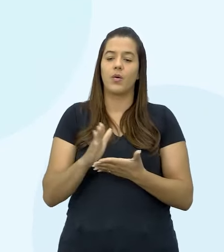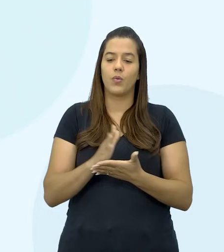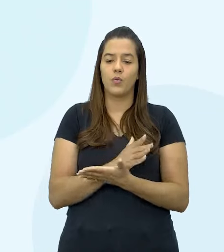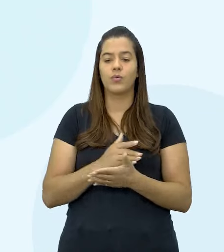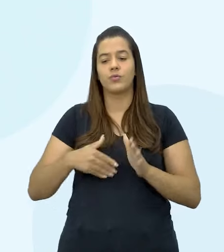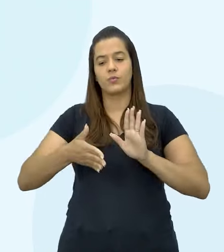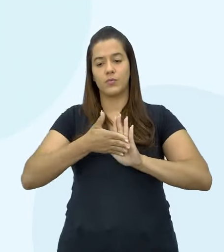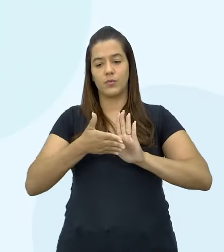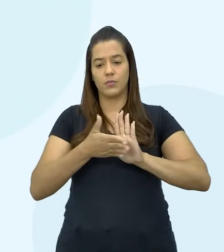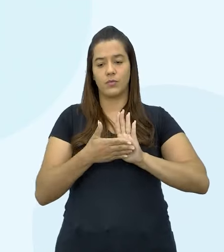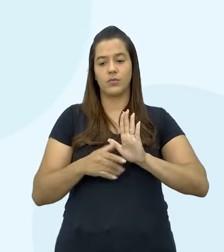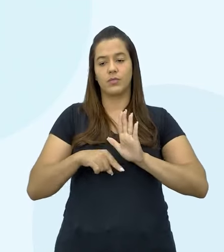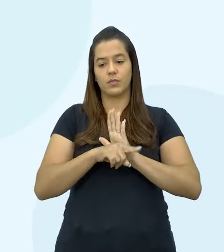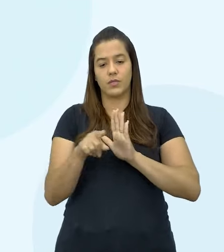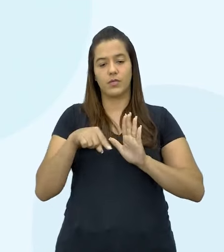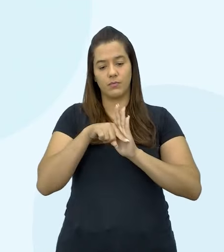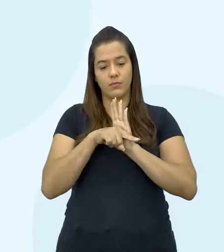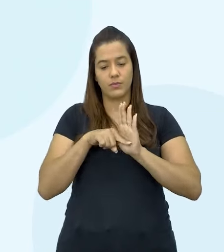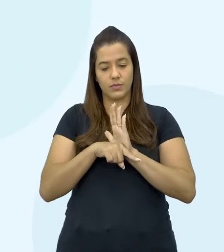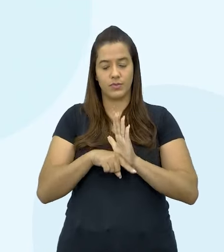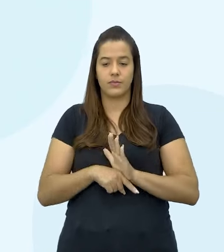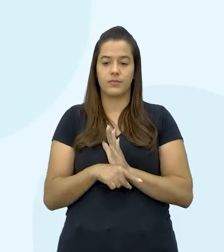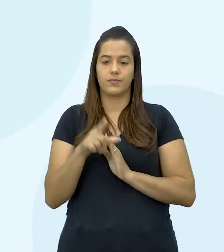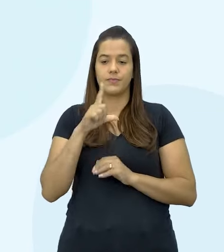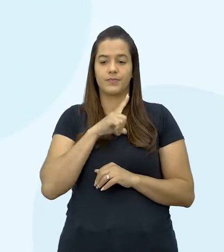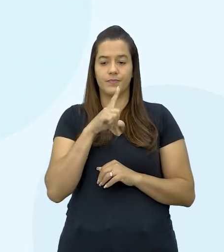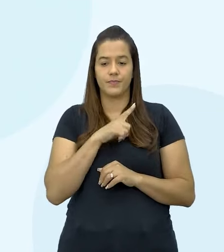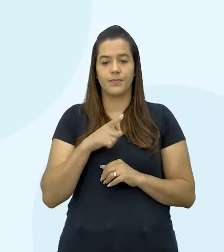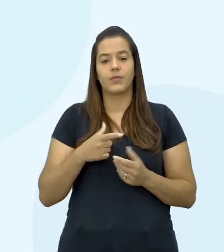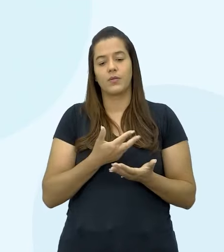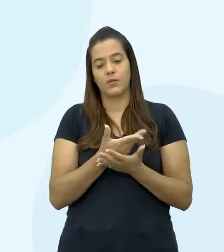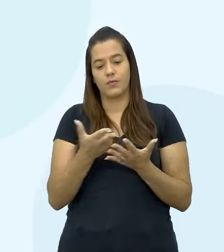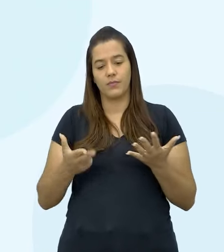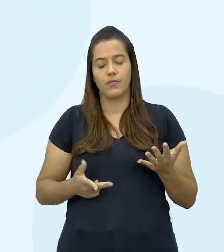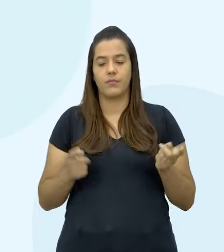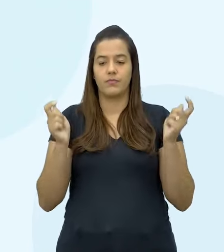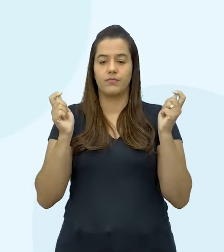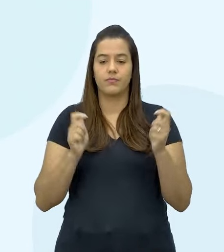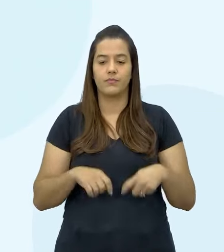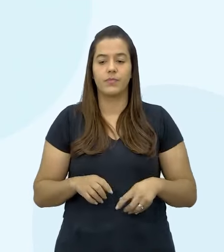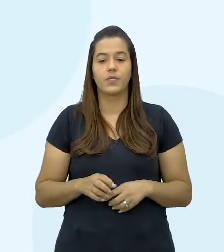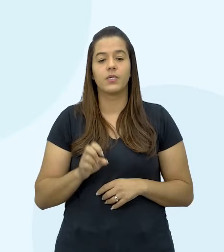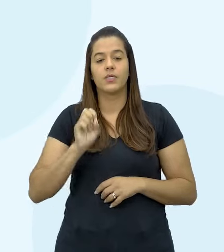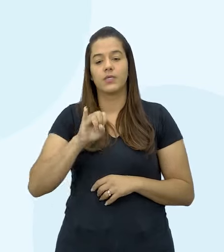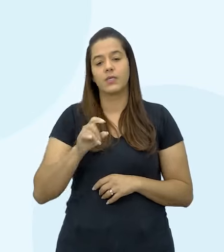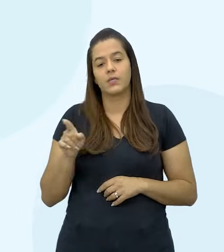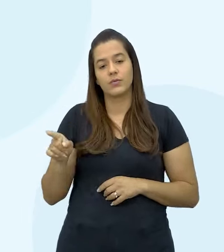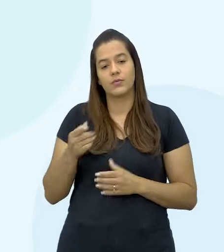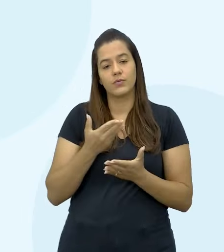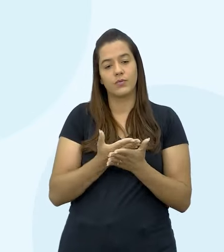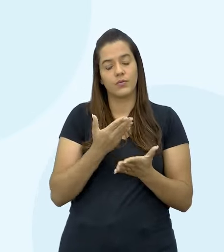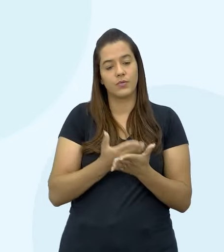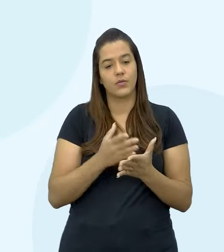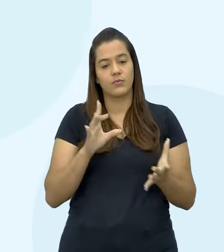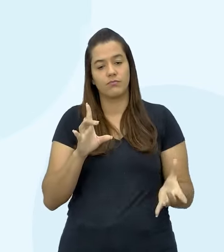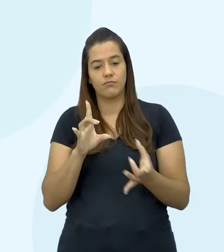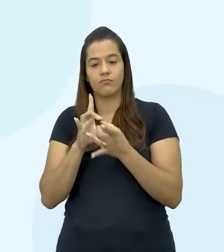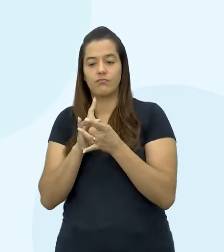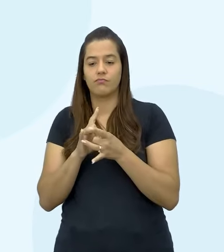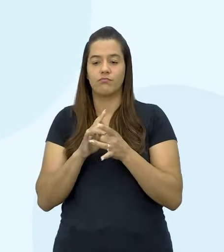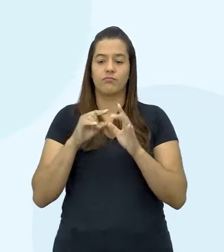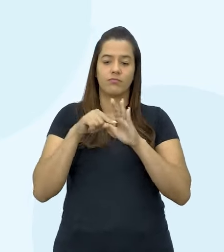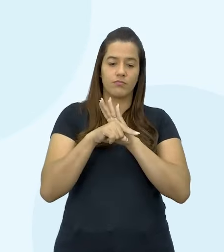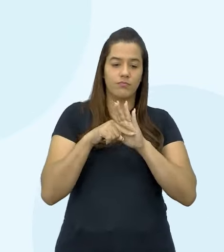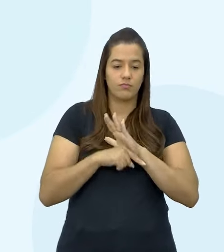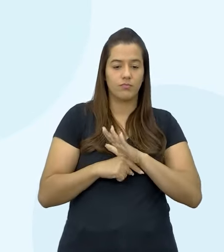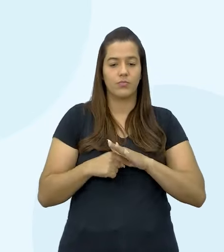ou propõem algum tipo de pesquisa. Né? Então, em vários componentes. Então, se os estudantes estiverem alinhados com os mesmos procedimentos de